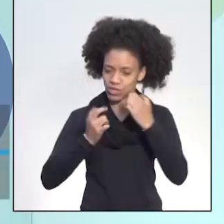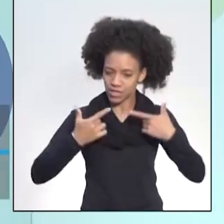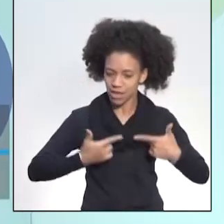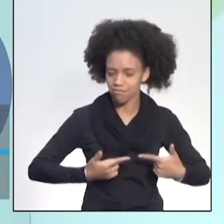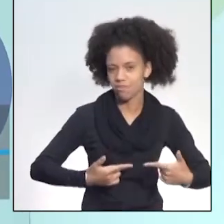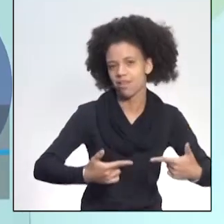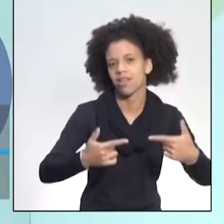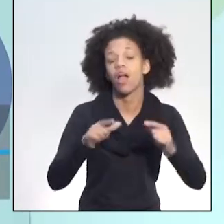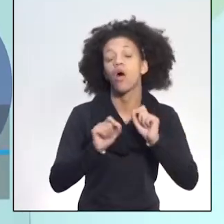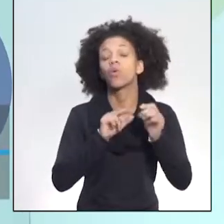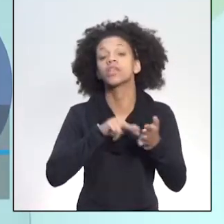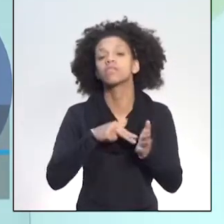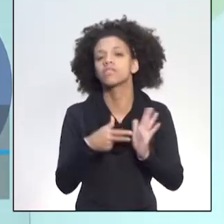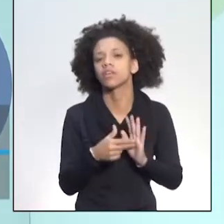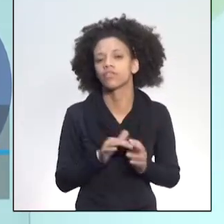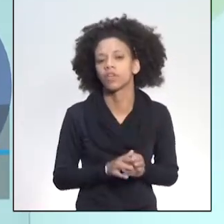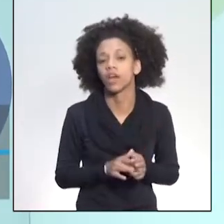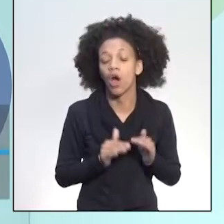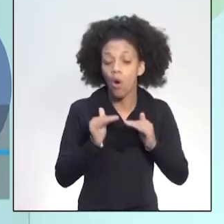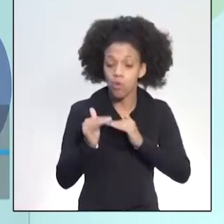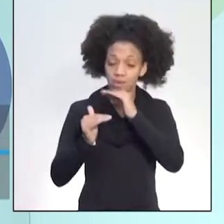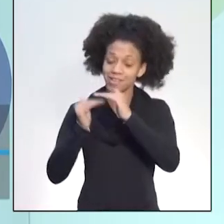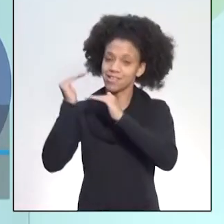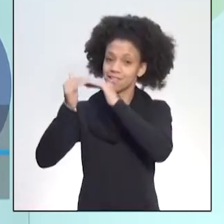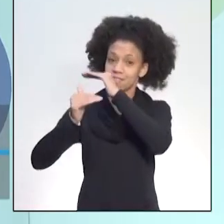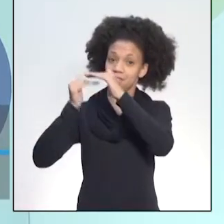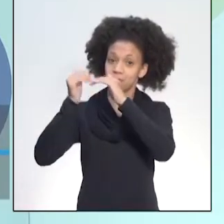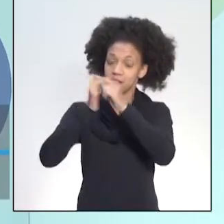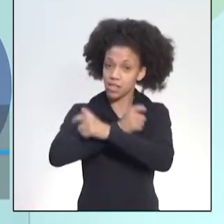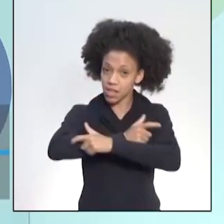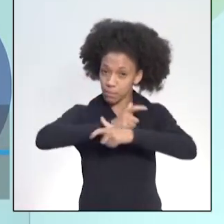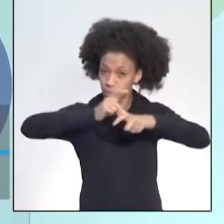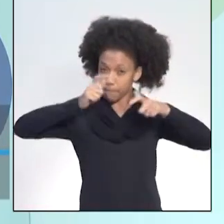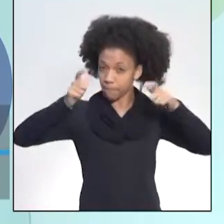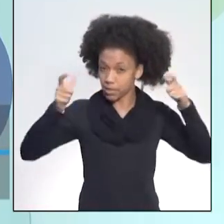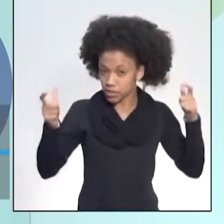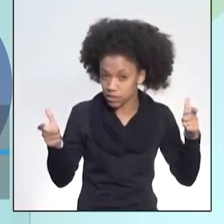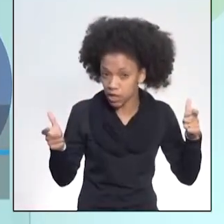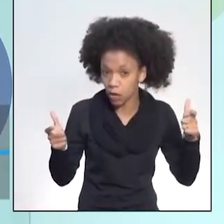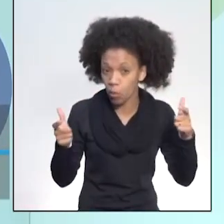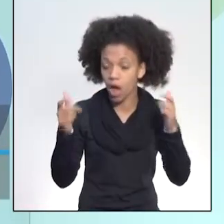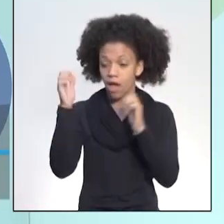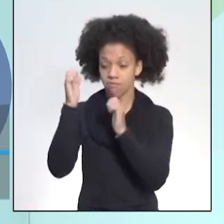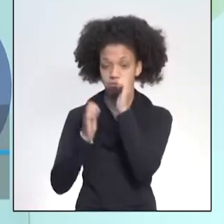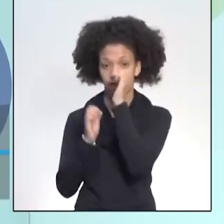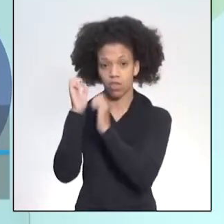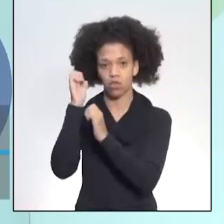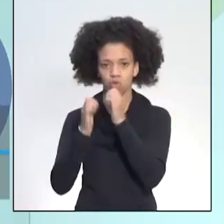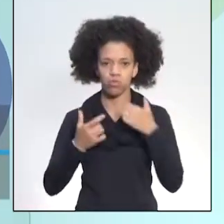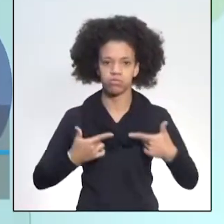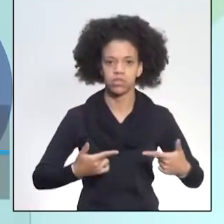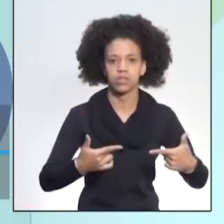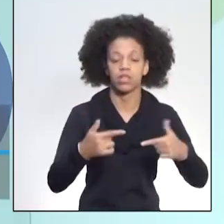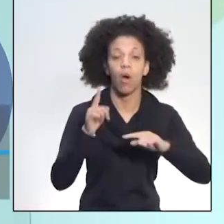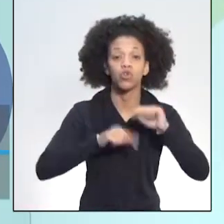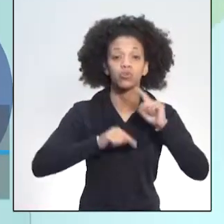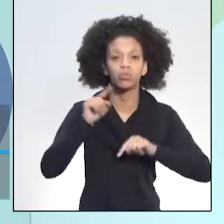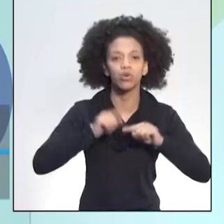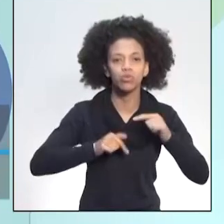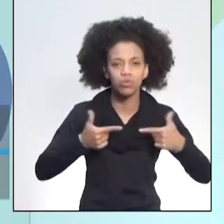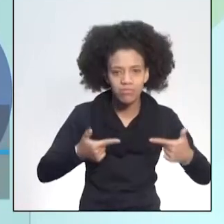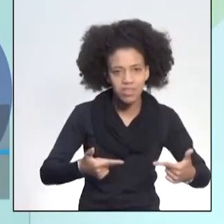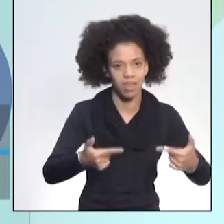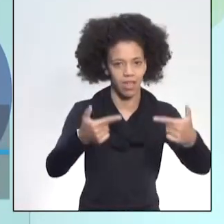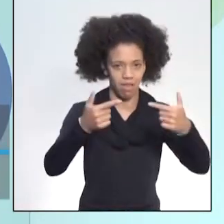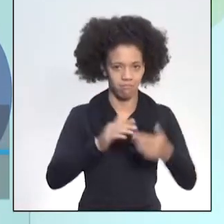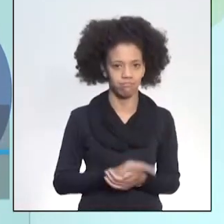guerra. Ou seja, o crescimento e a expansão da indústria da guerra, dos equipamentos da